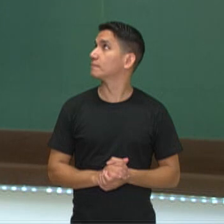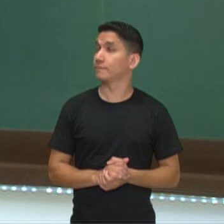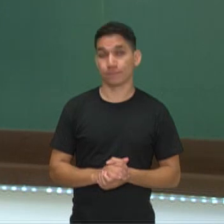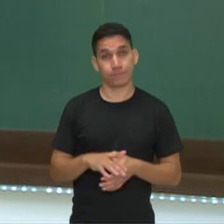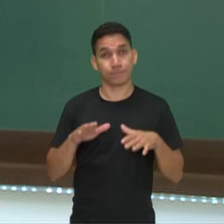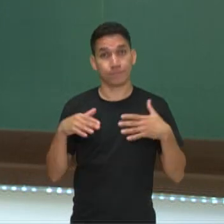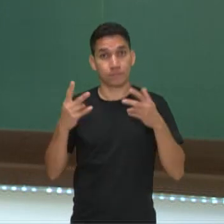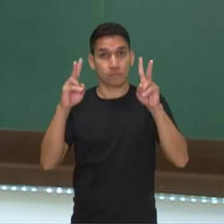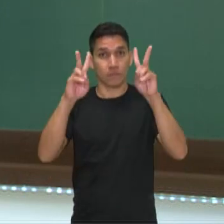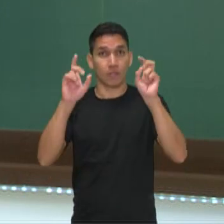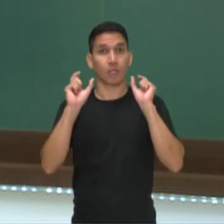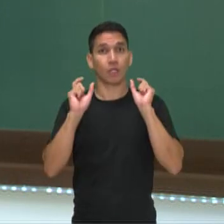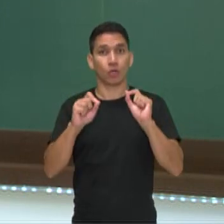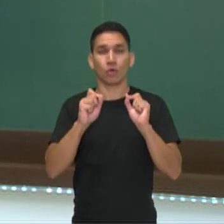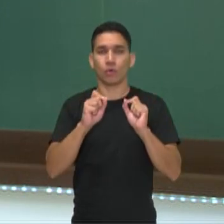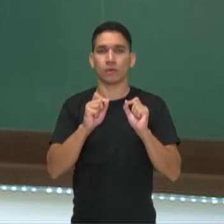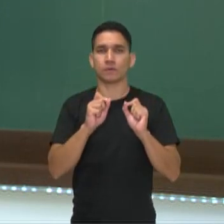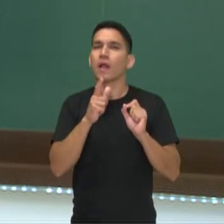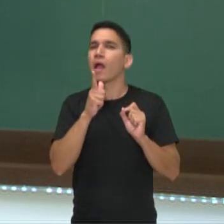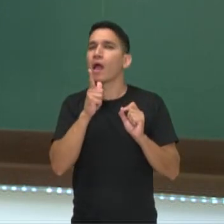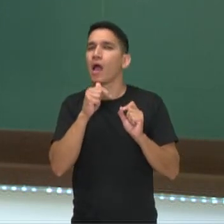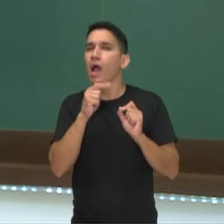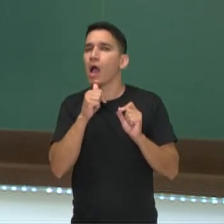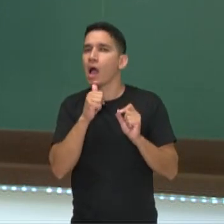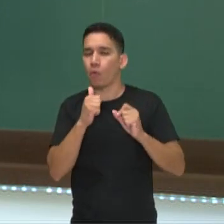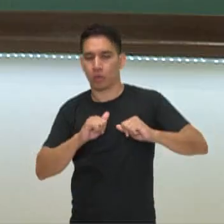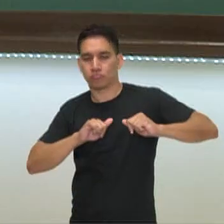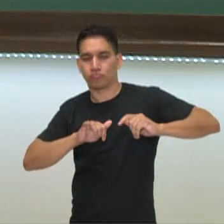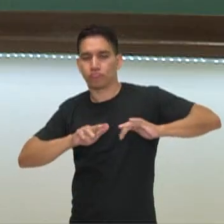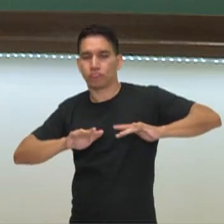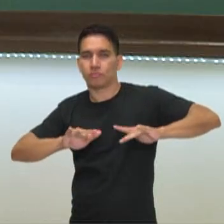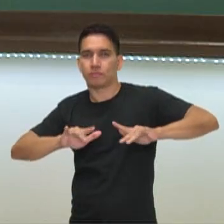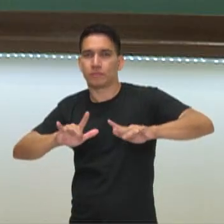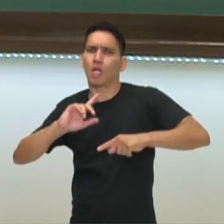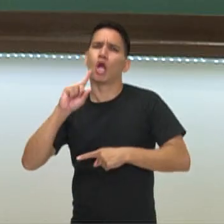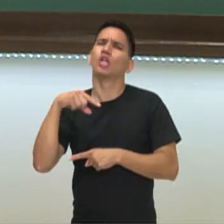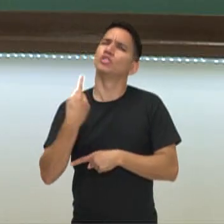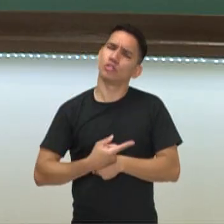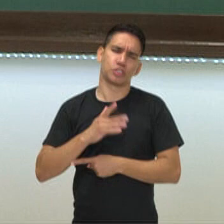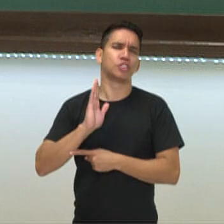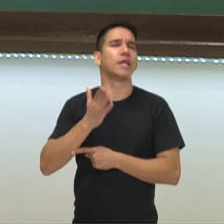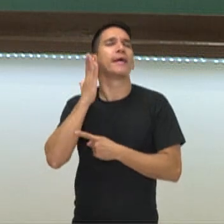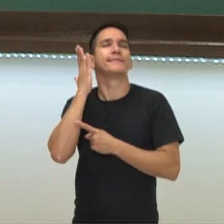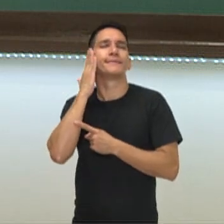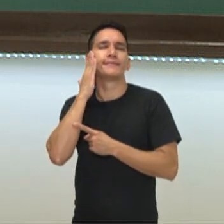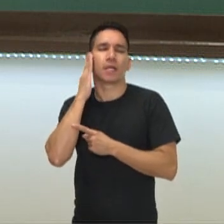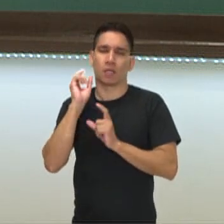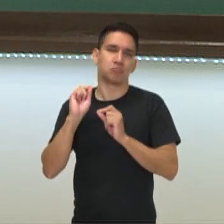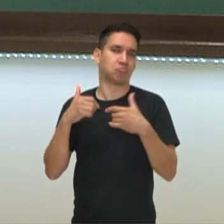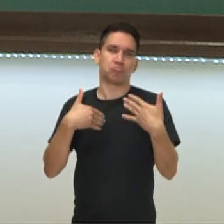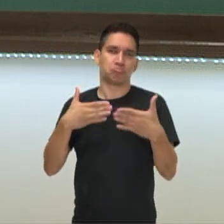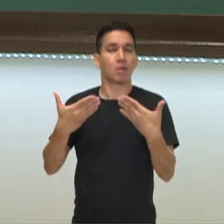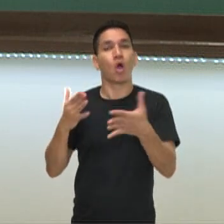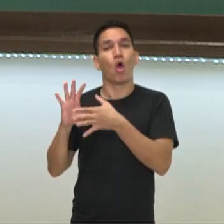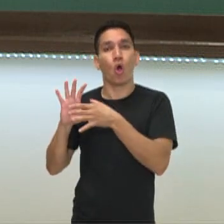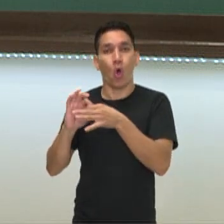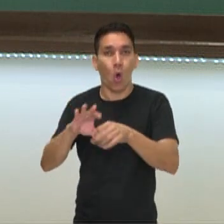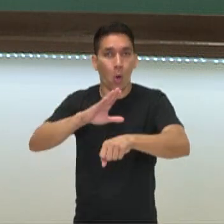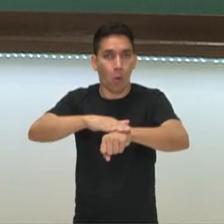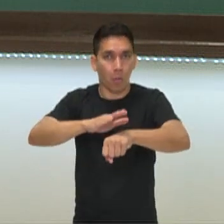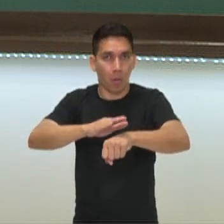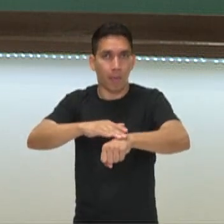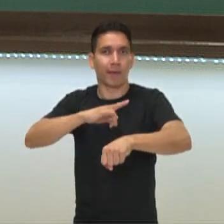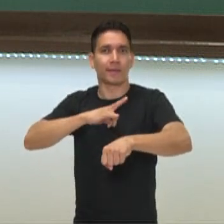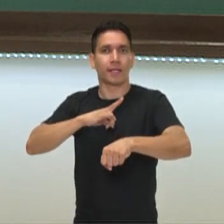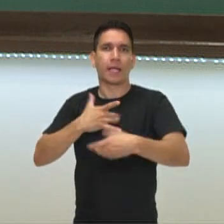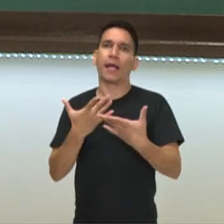Em questão à hidrografia, então todos nós já ouvimos, de certa forma, em alguma parte, né, de